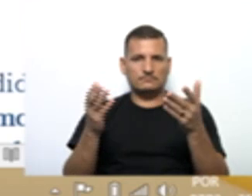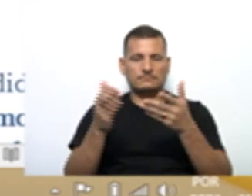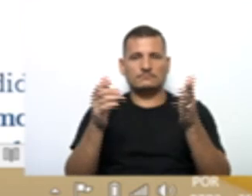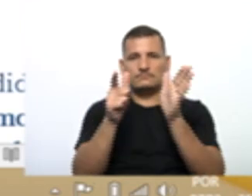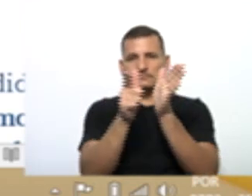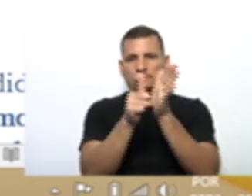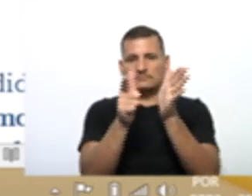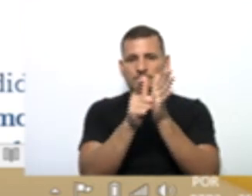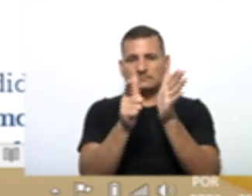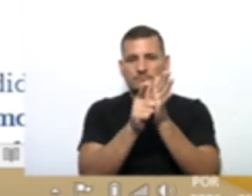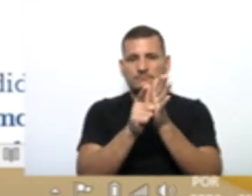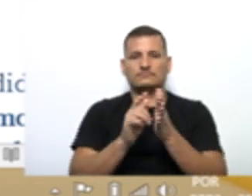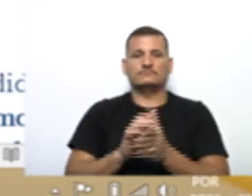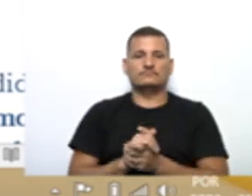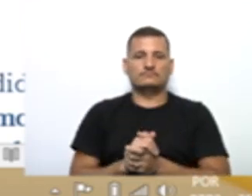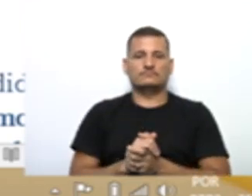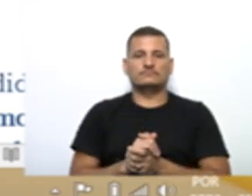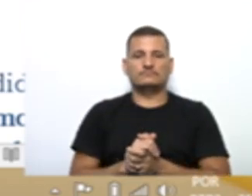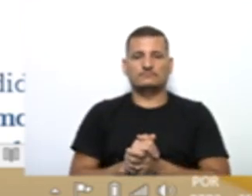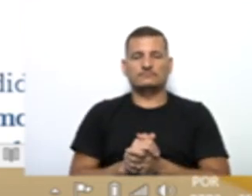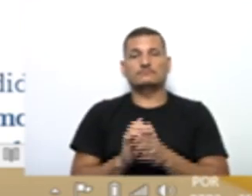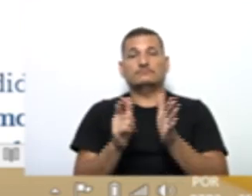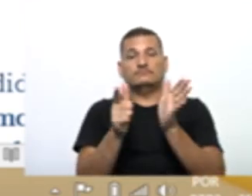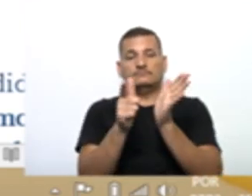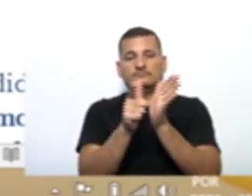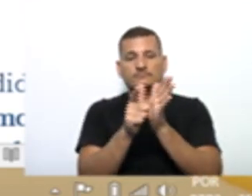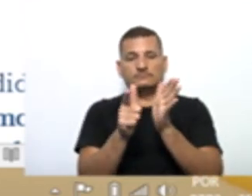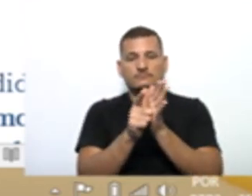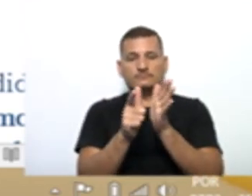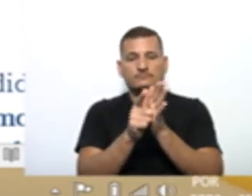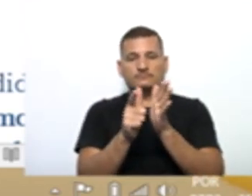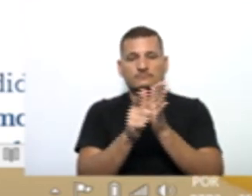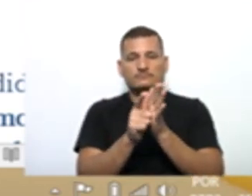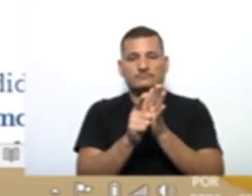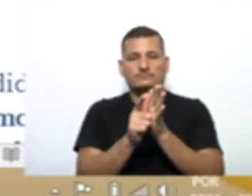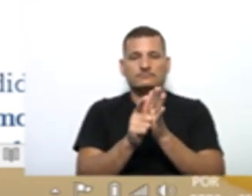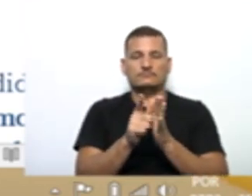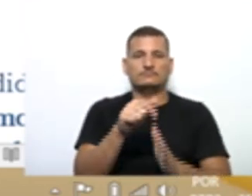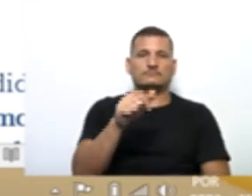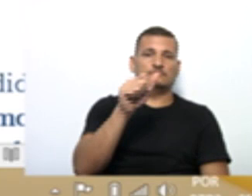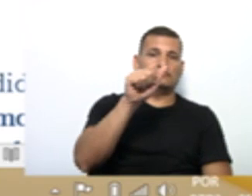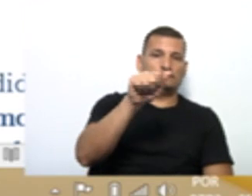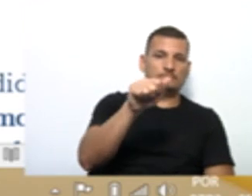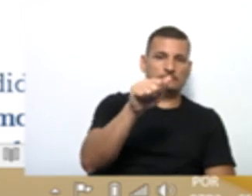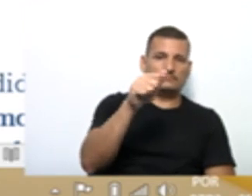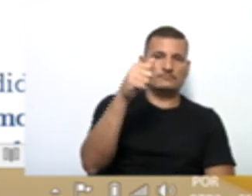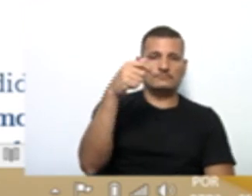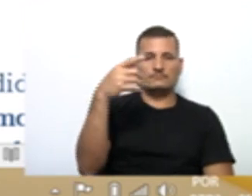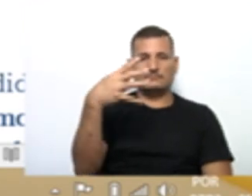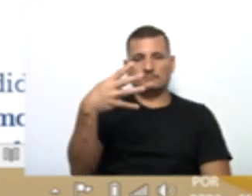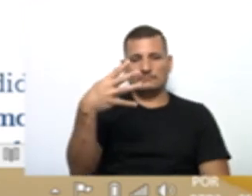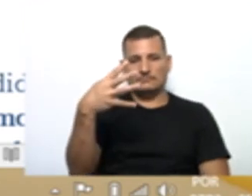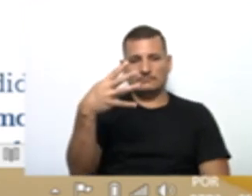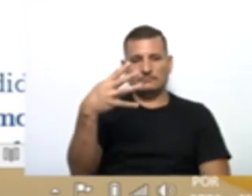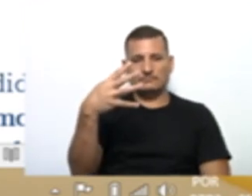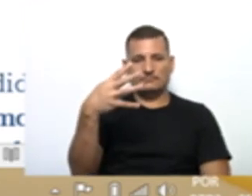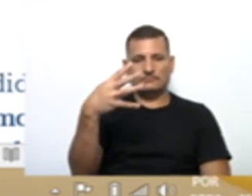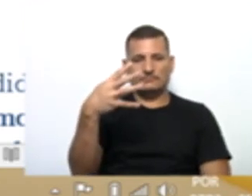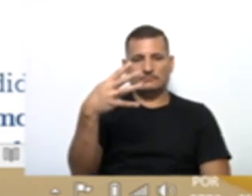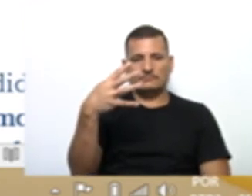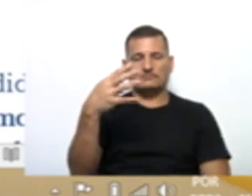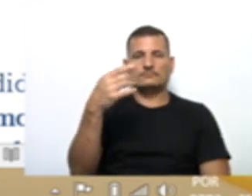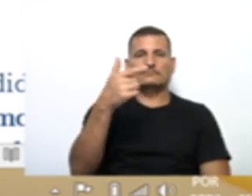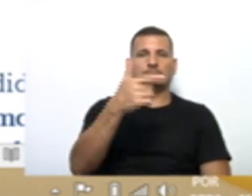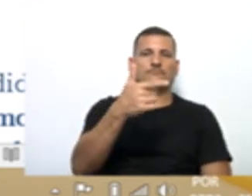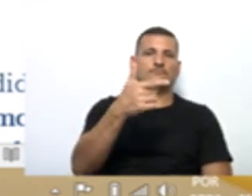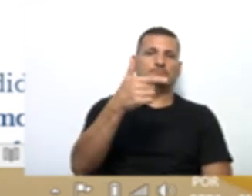papel. O papel sugerido pelas normas é o papel A4, com largura 21 centímetros